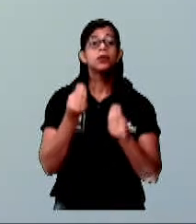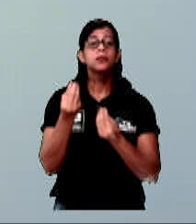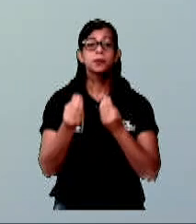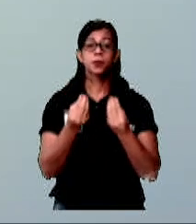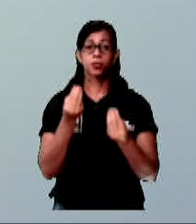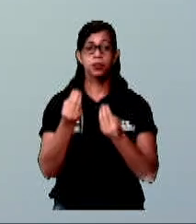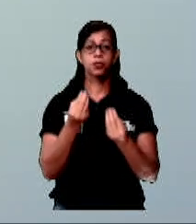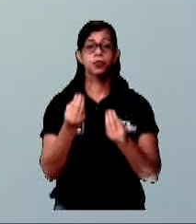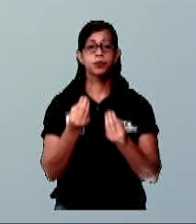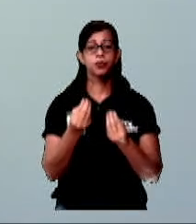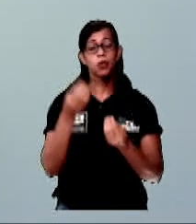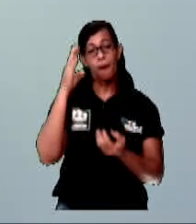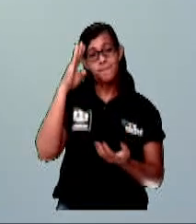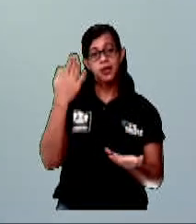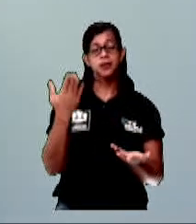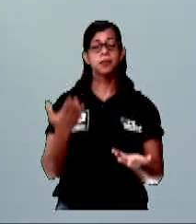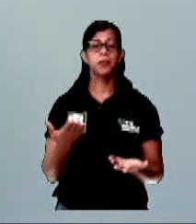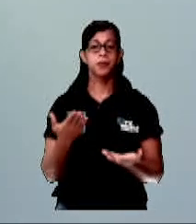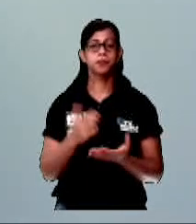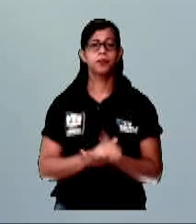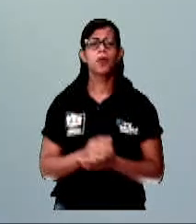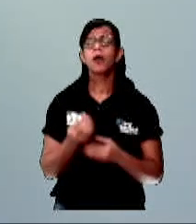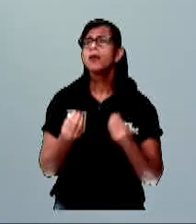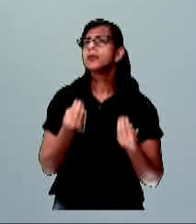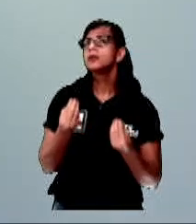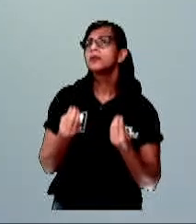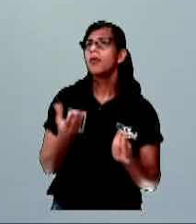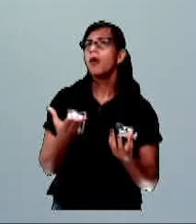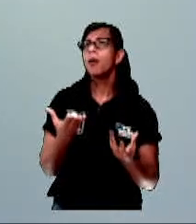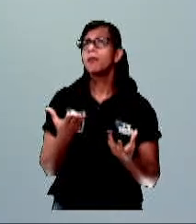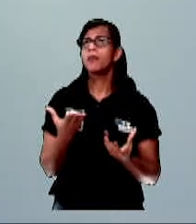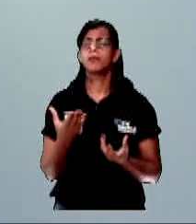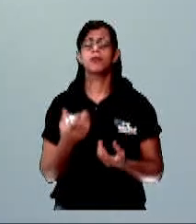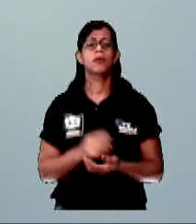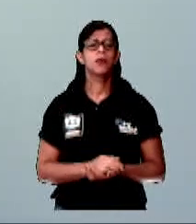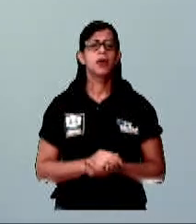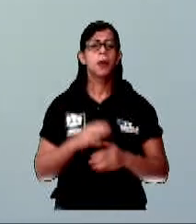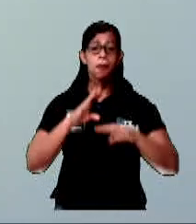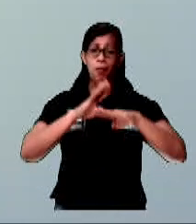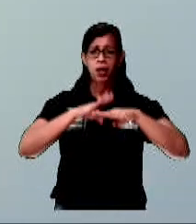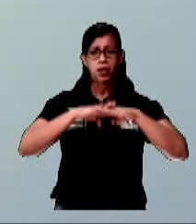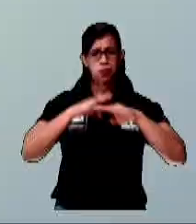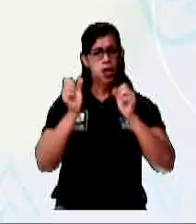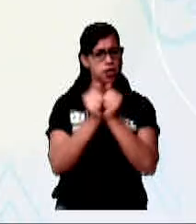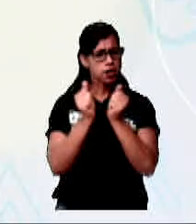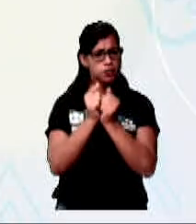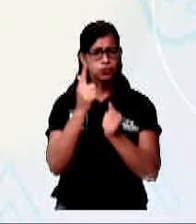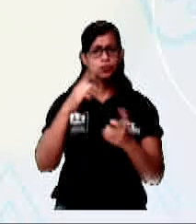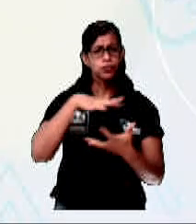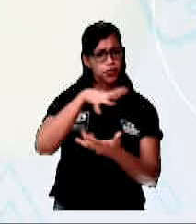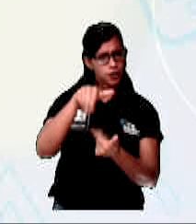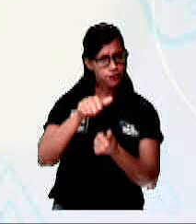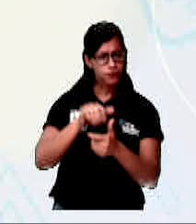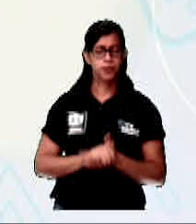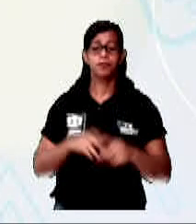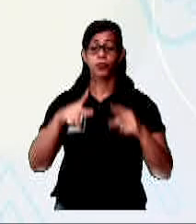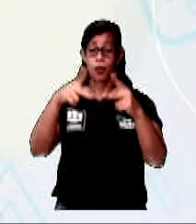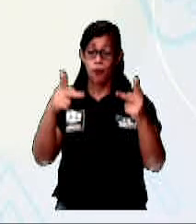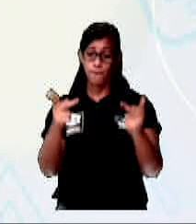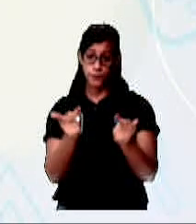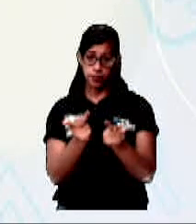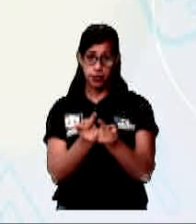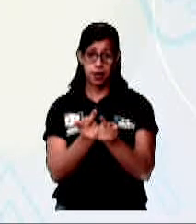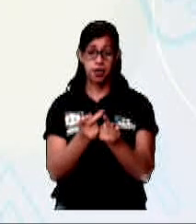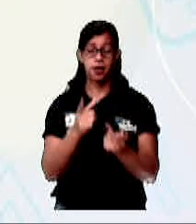base geográfica que eu vou usar. Como assim? Matemática com geografia. Vamos lá. No mapa mundi, a seguir, temos